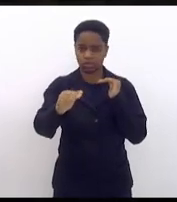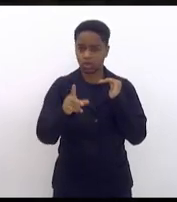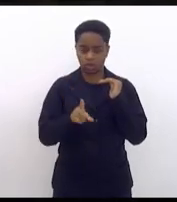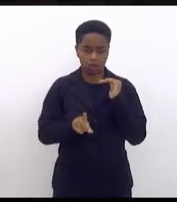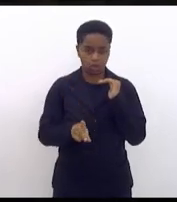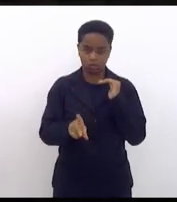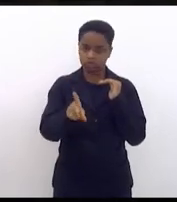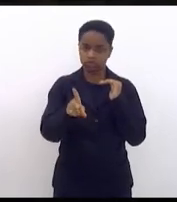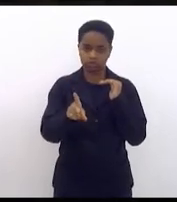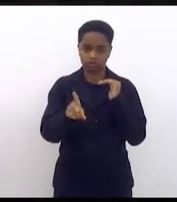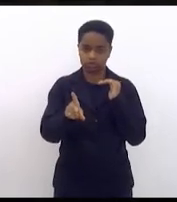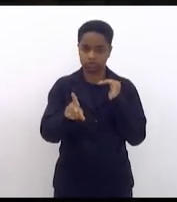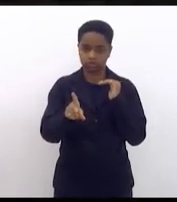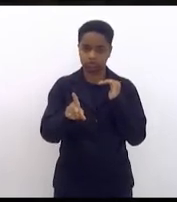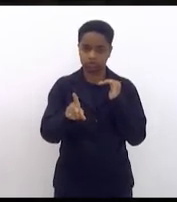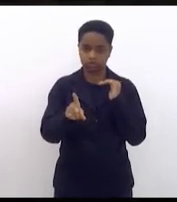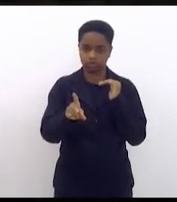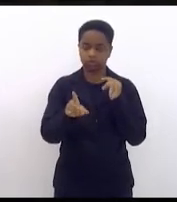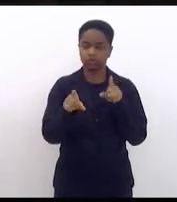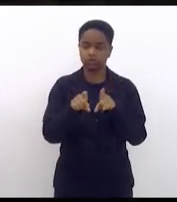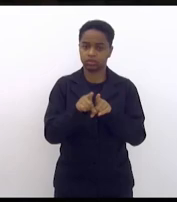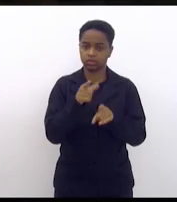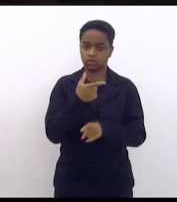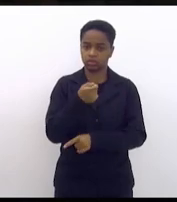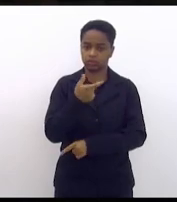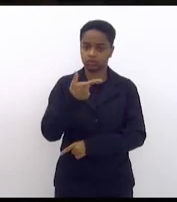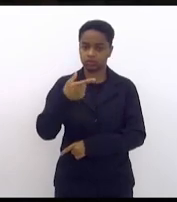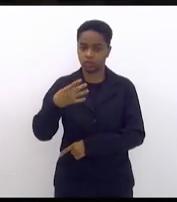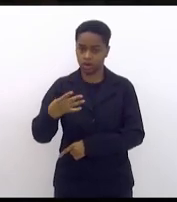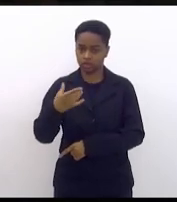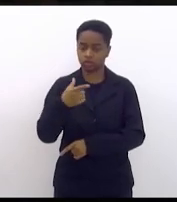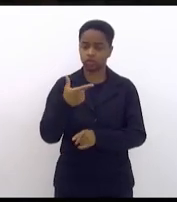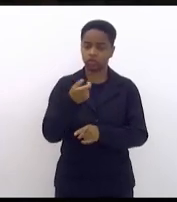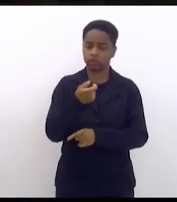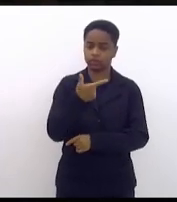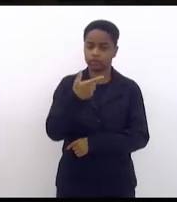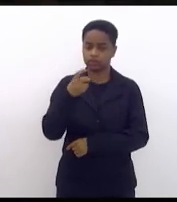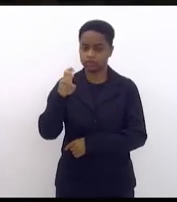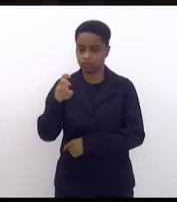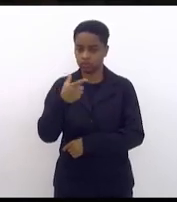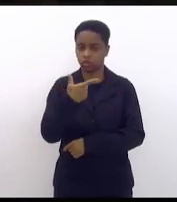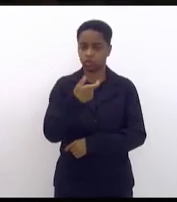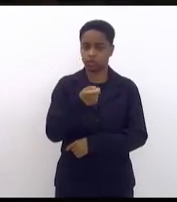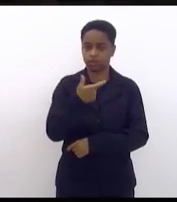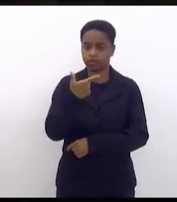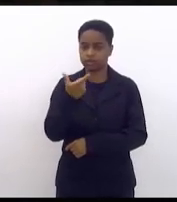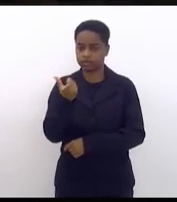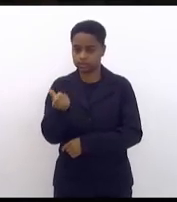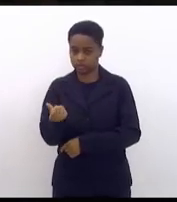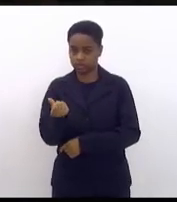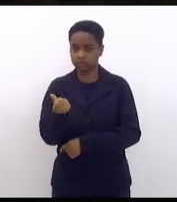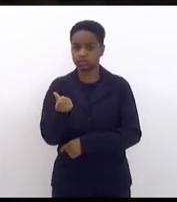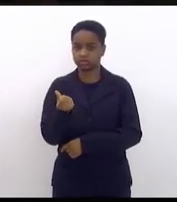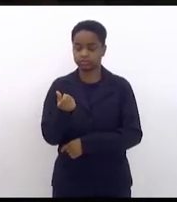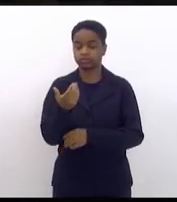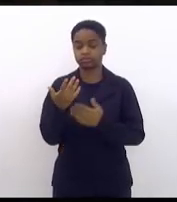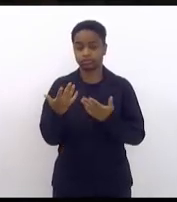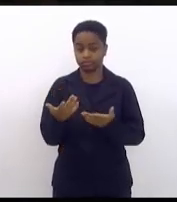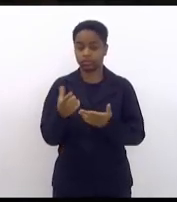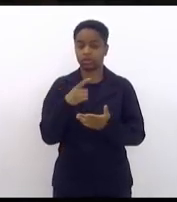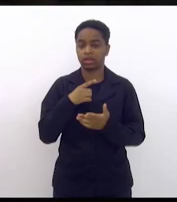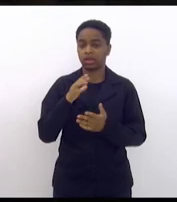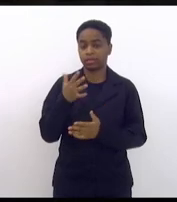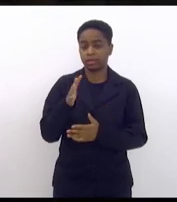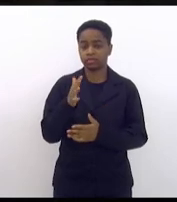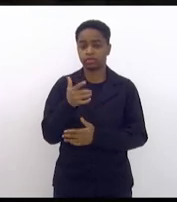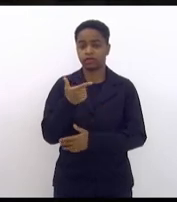relativamente constantes em 24, 25 e 26. Tudo na ordem de 24